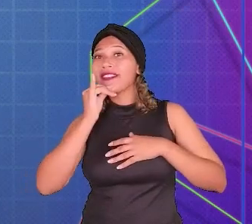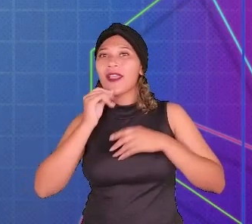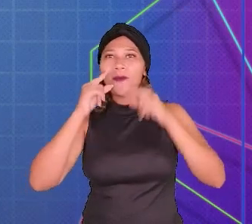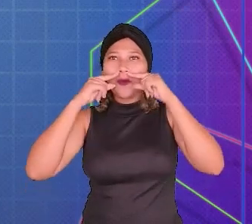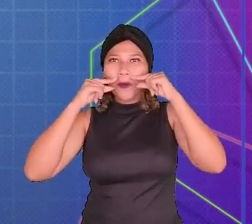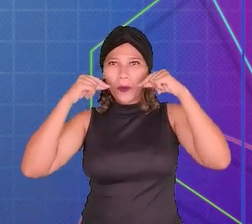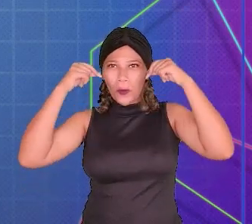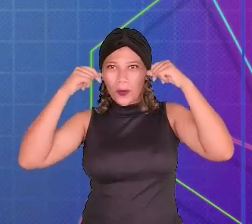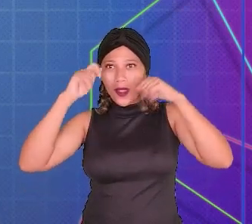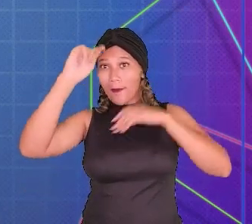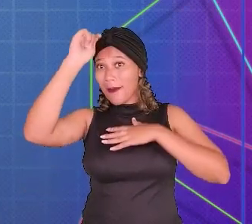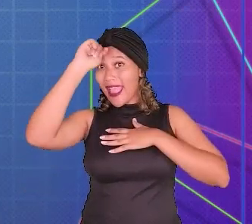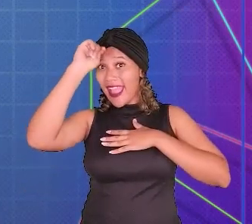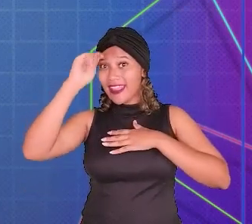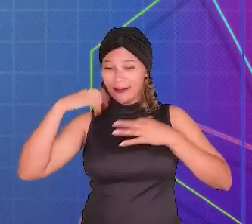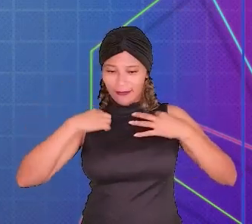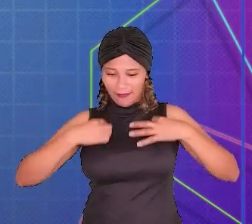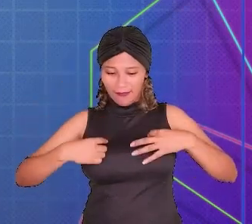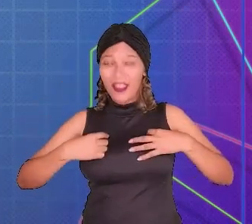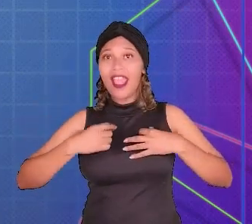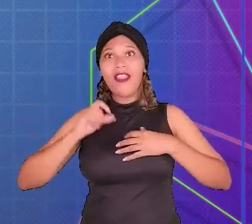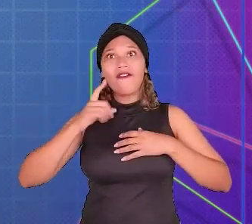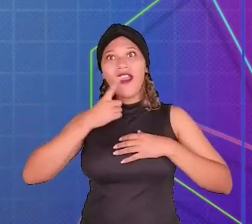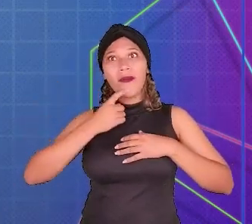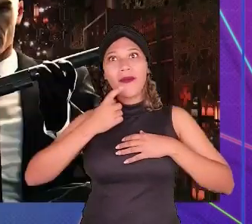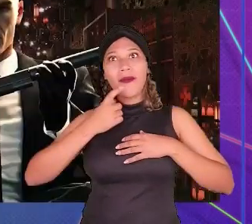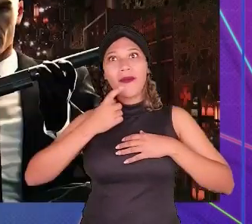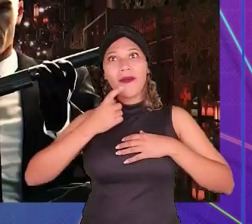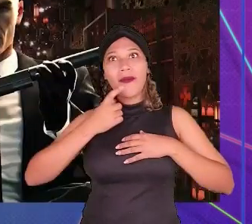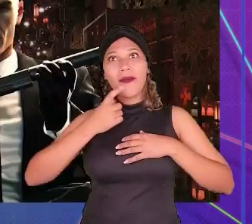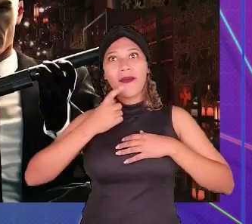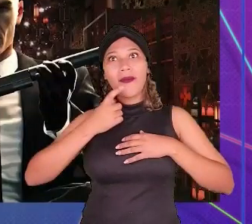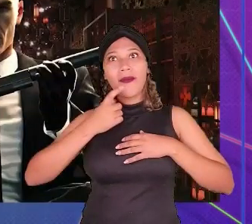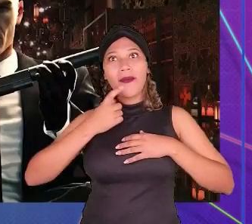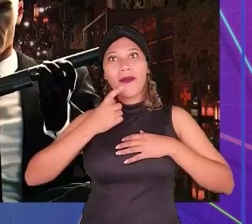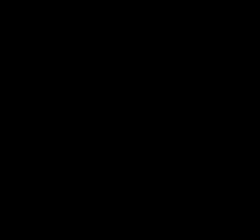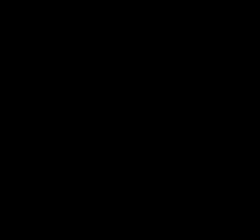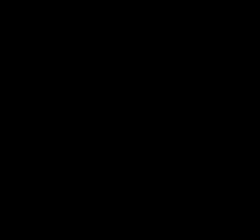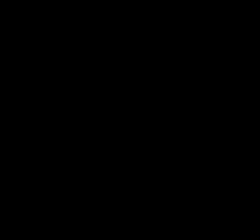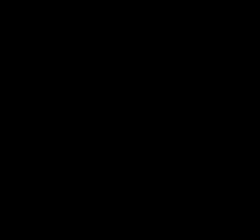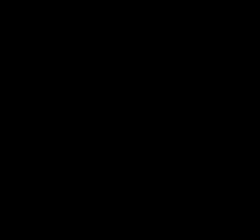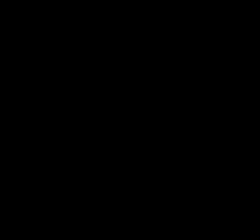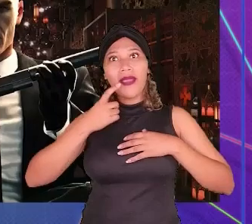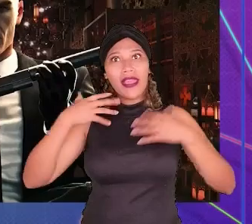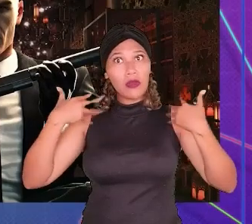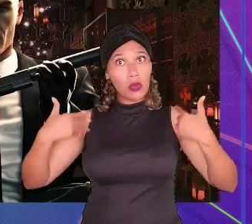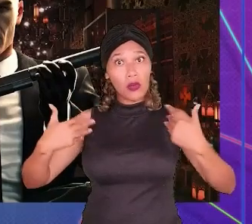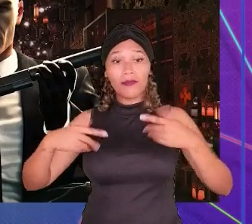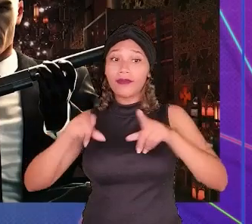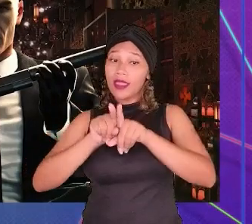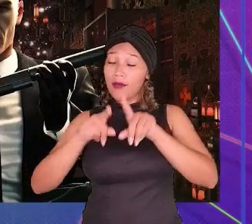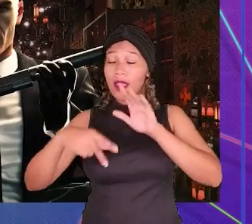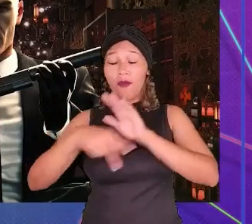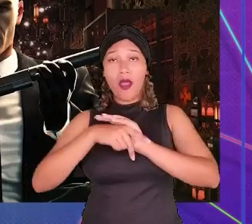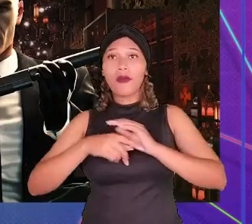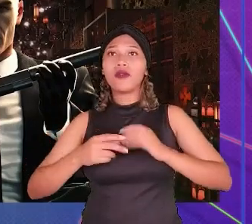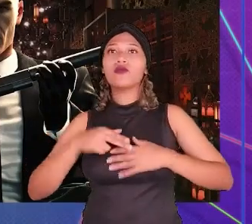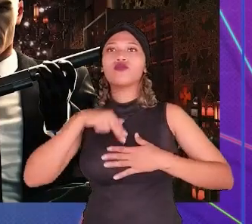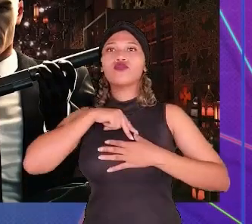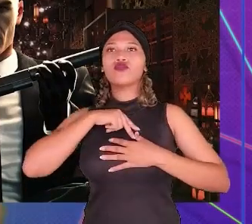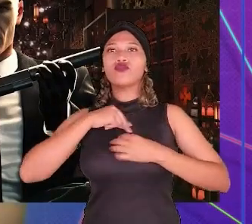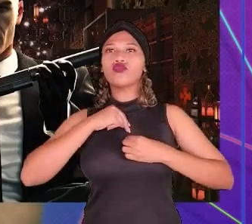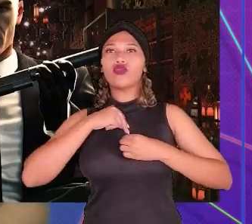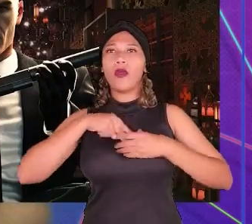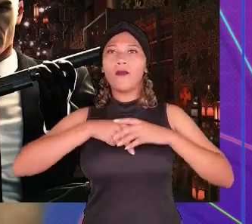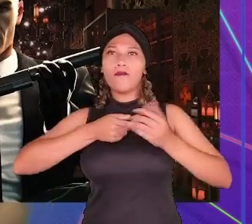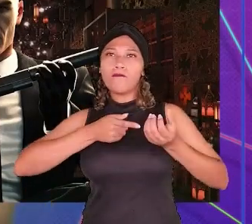Como em Mario, com um bigode, o macacão azul e a roupa vermelha. Imagem de Mario Bros descrito pela professora. Ou em Hitman, com um terno,